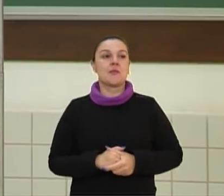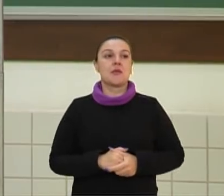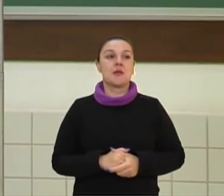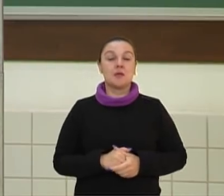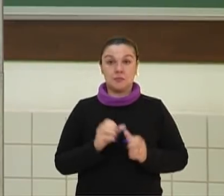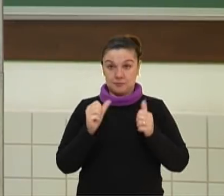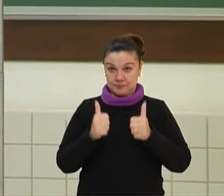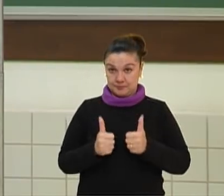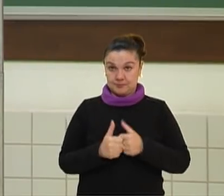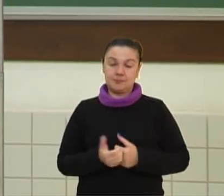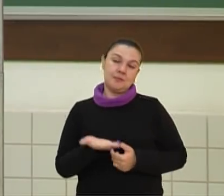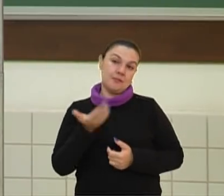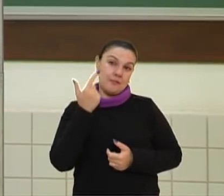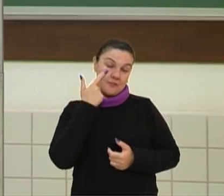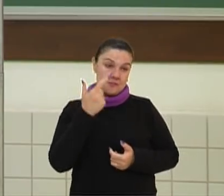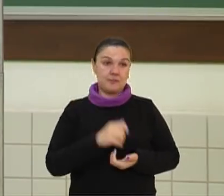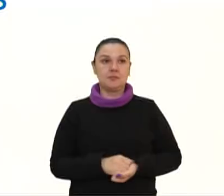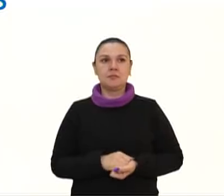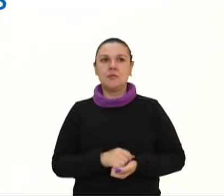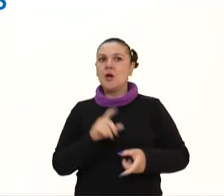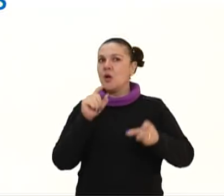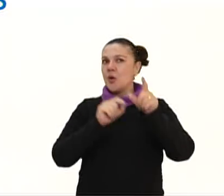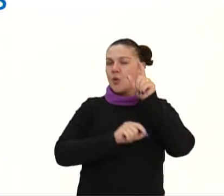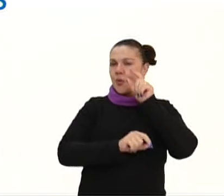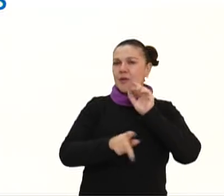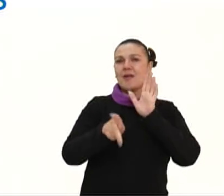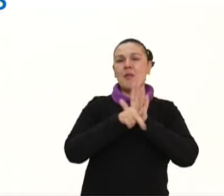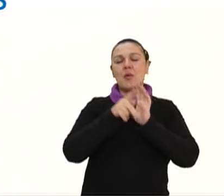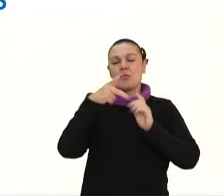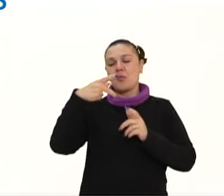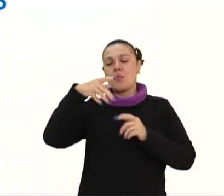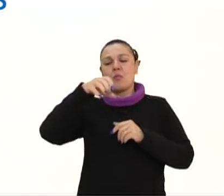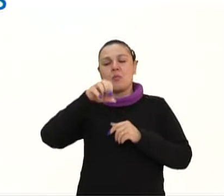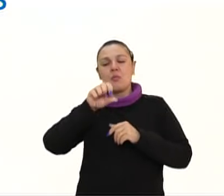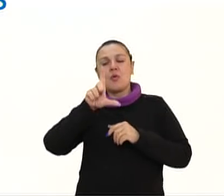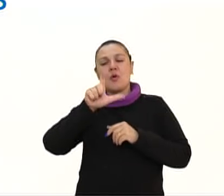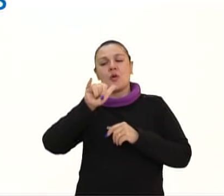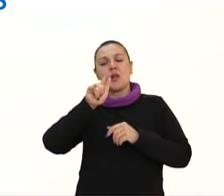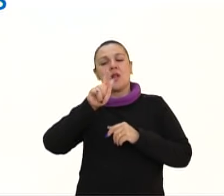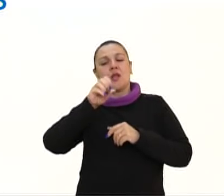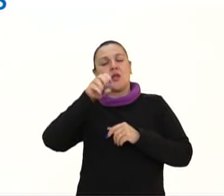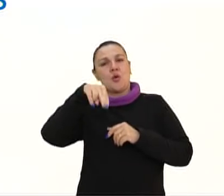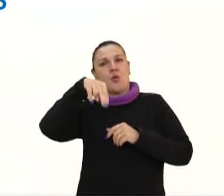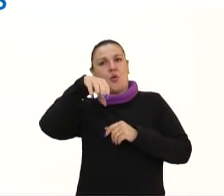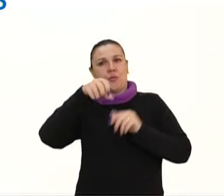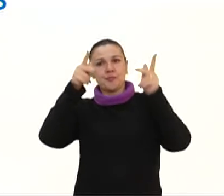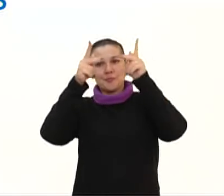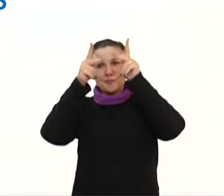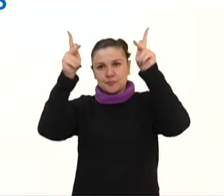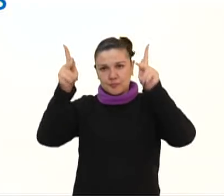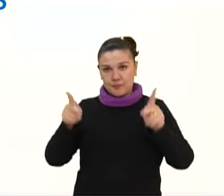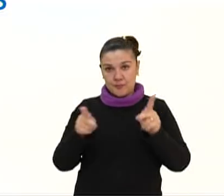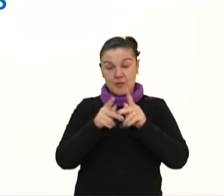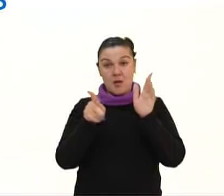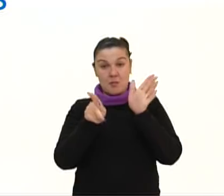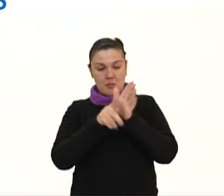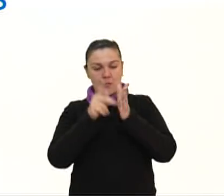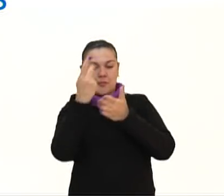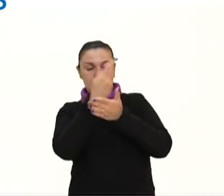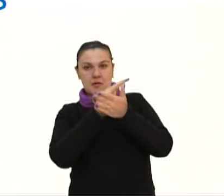importantíssimos, tá bom? Vamos lá com calma. O que vem a ser polígonos, então? Polígonos são figuras